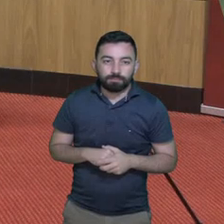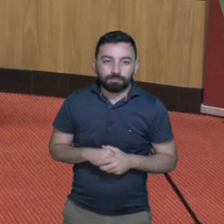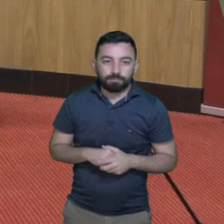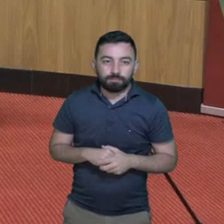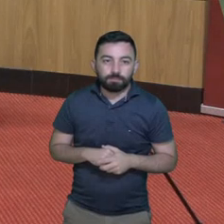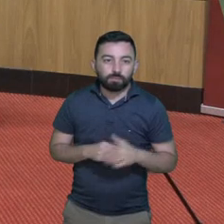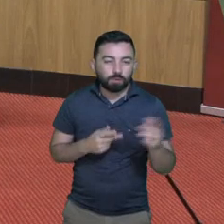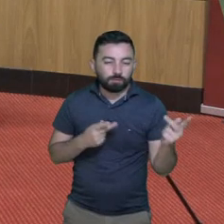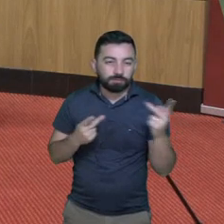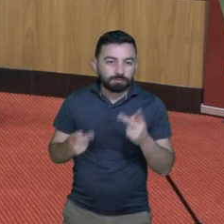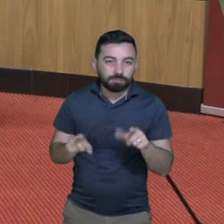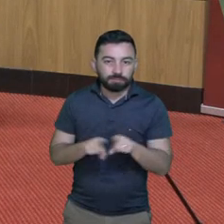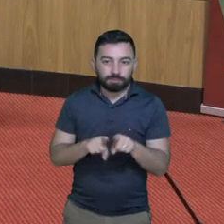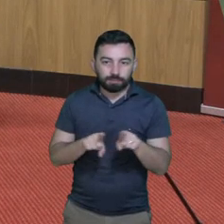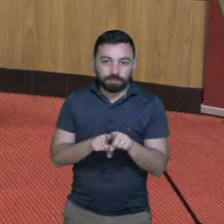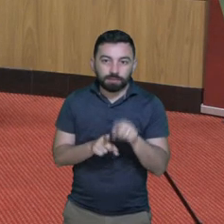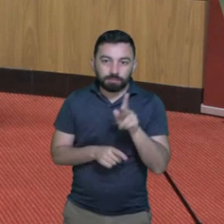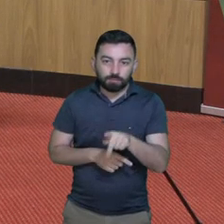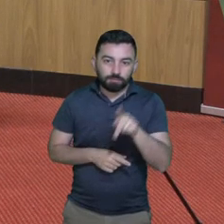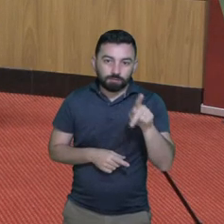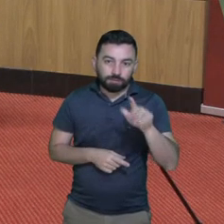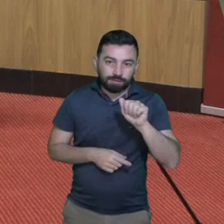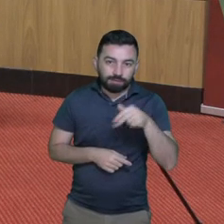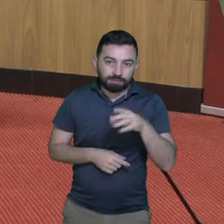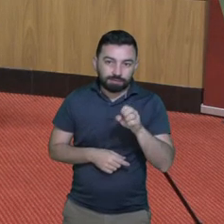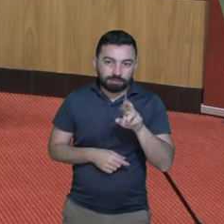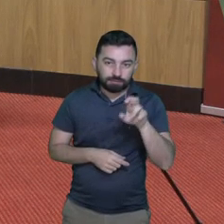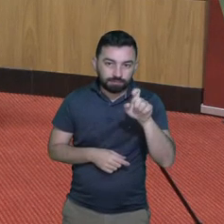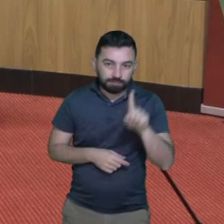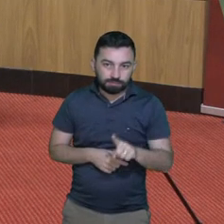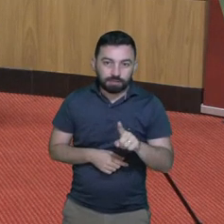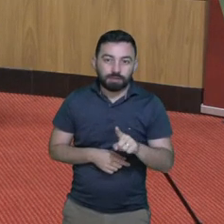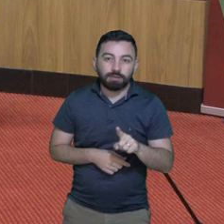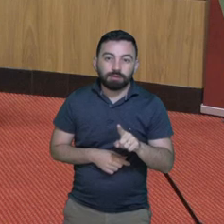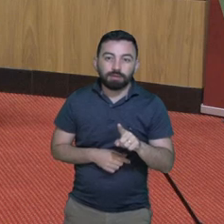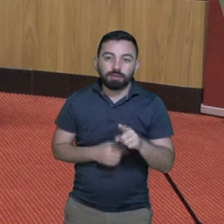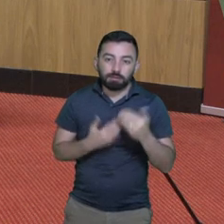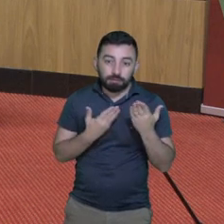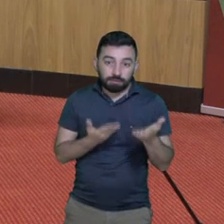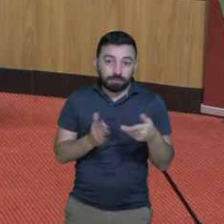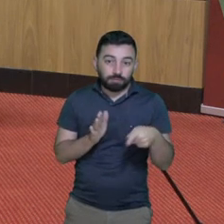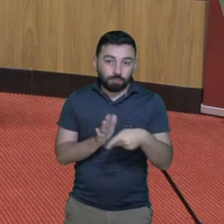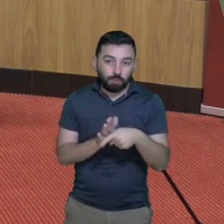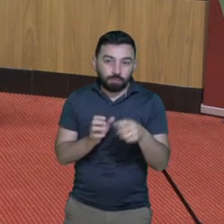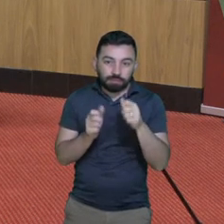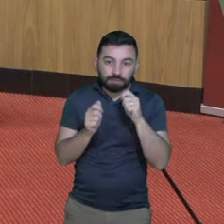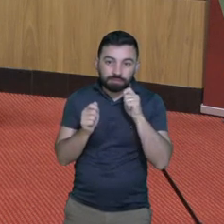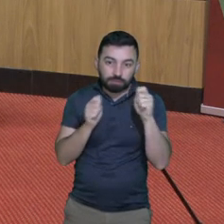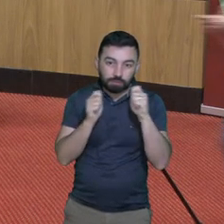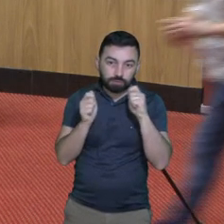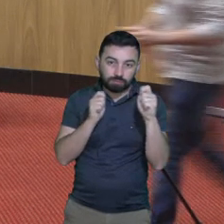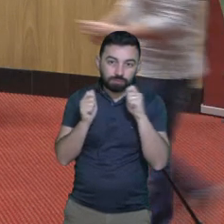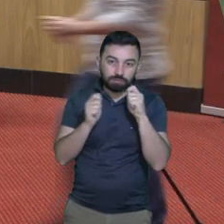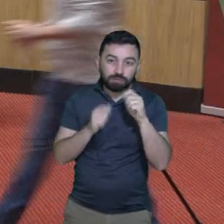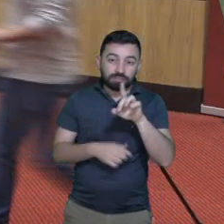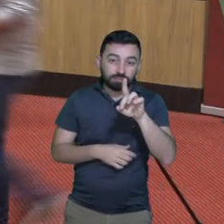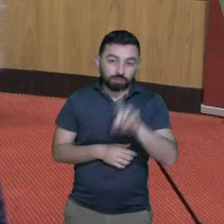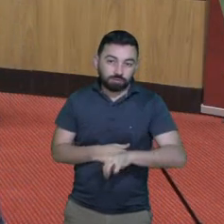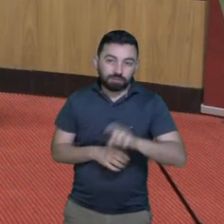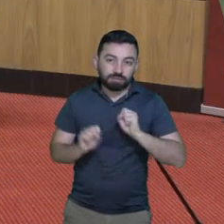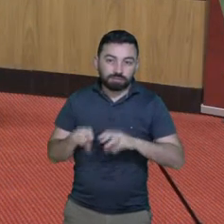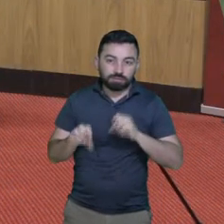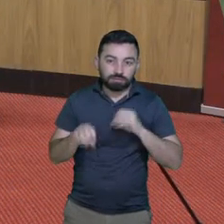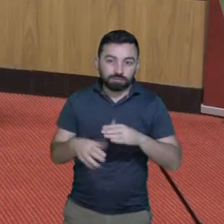convidamos também o professor André Fabiano bertoso que é da assessoria da diretoria de ensino da